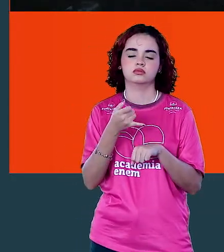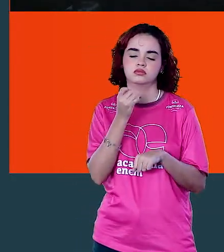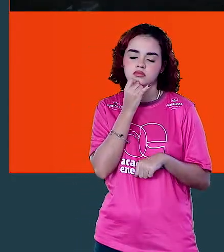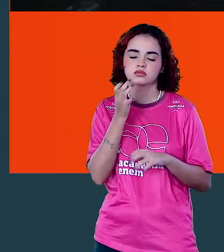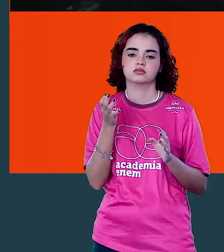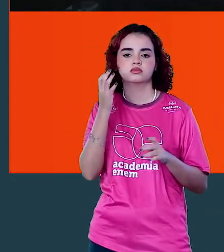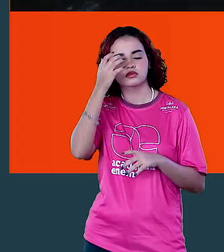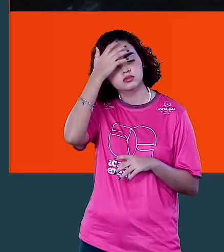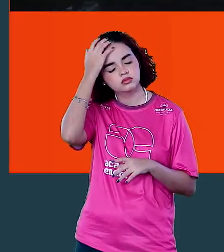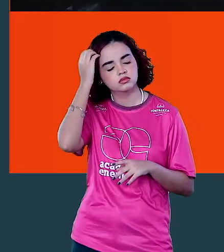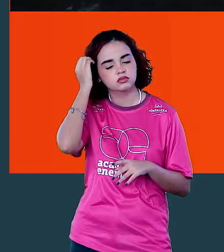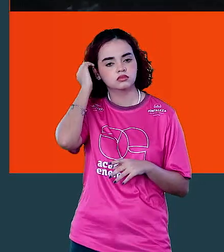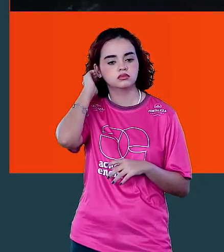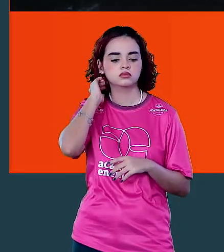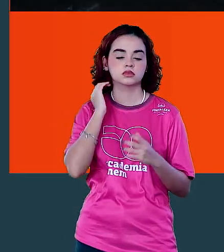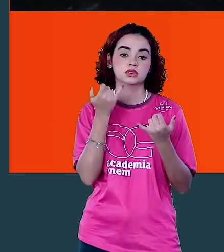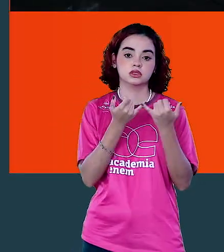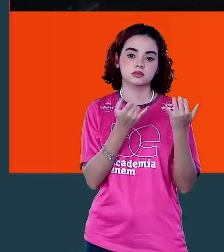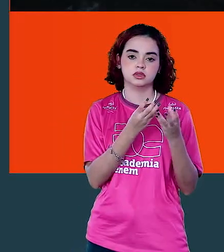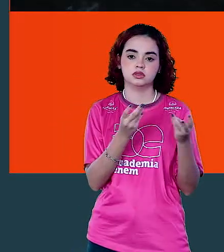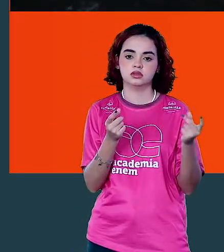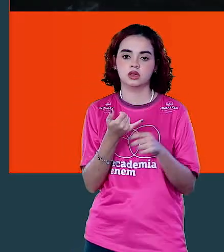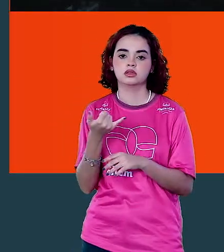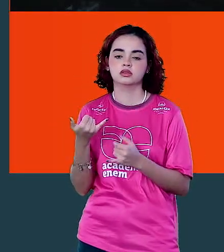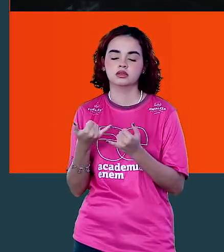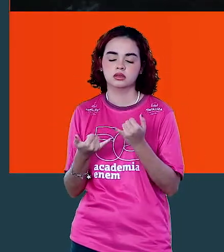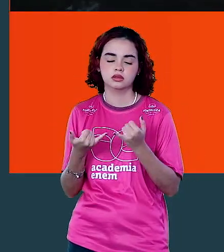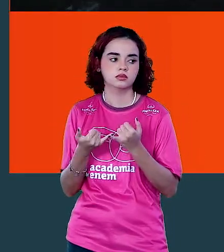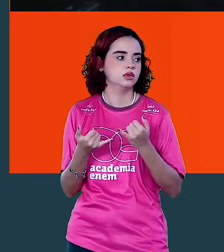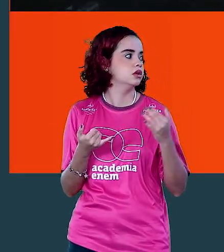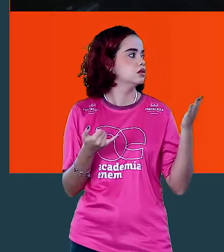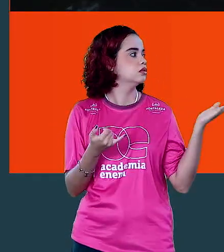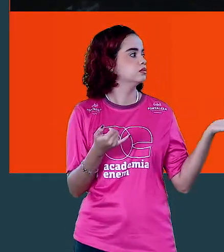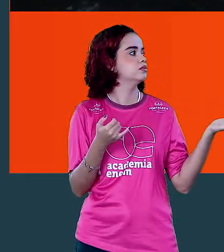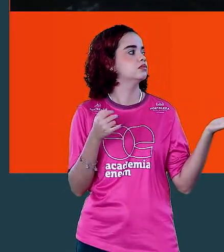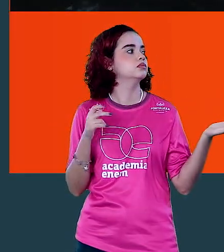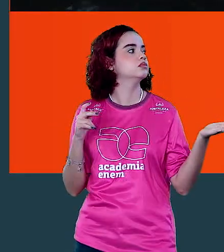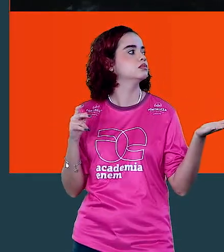dissolve semelhante, né? Como é que a gente bota o nome aí, ó?